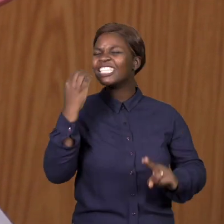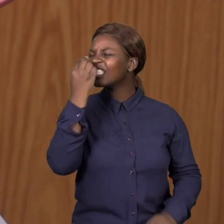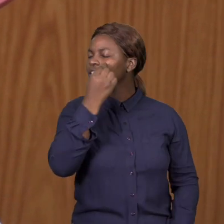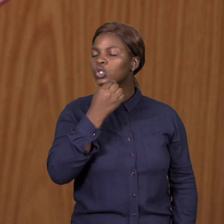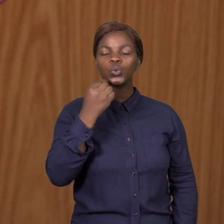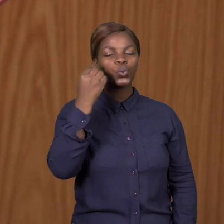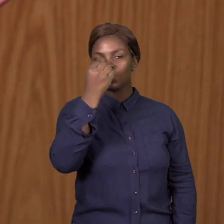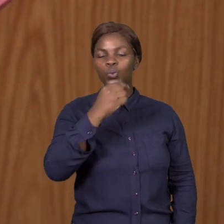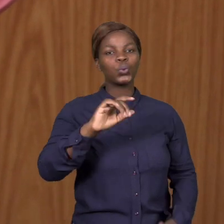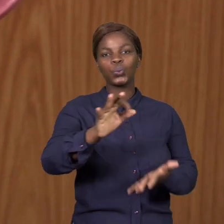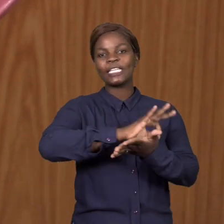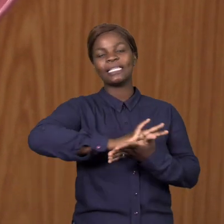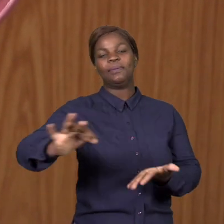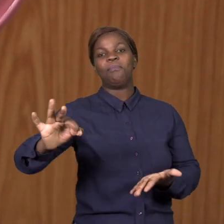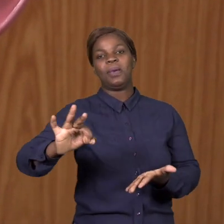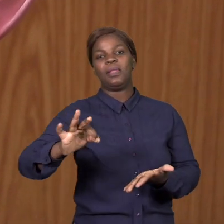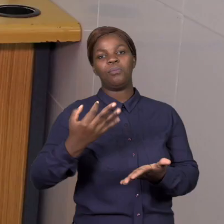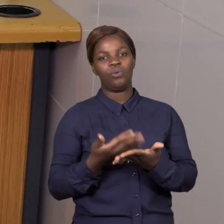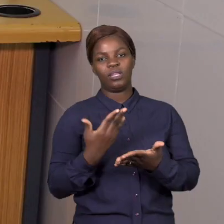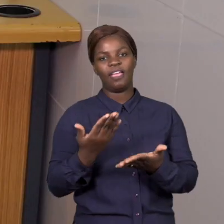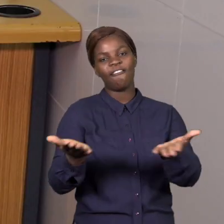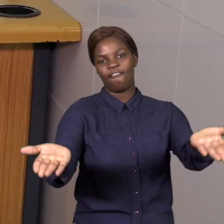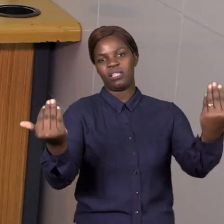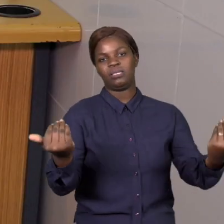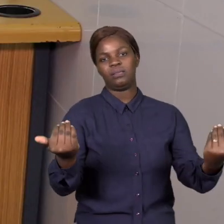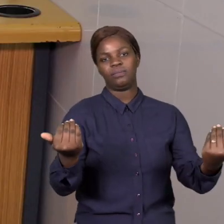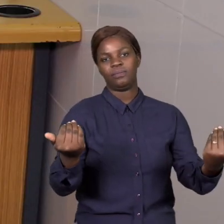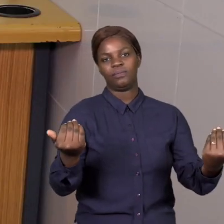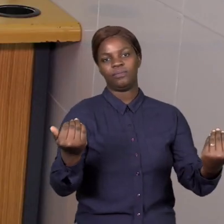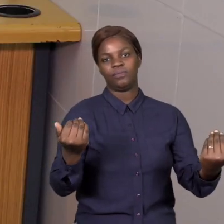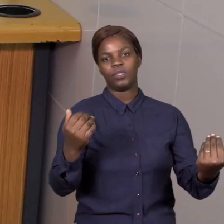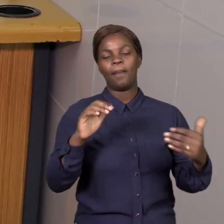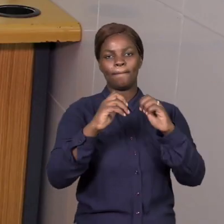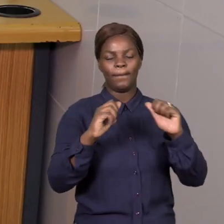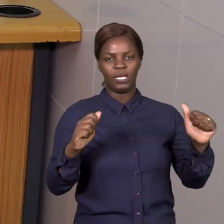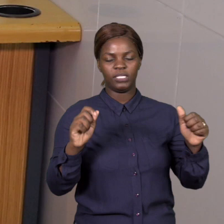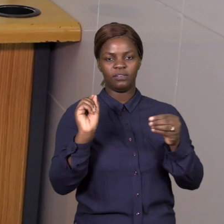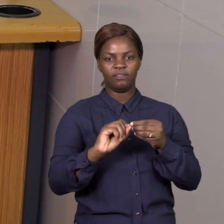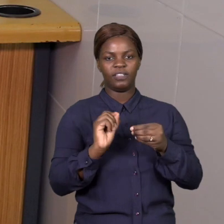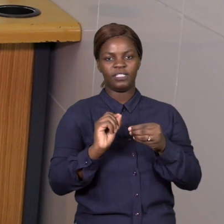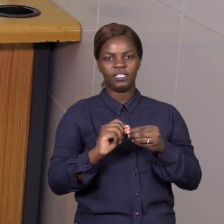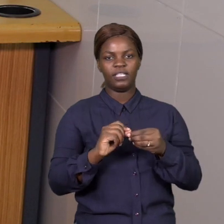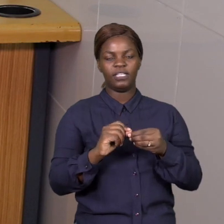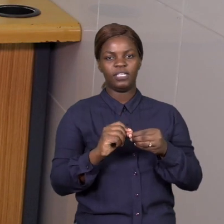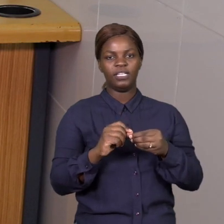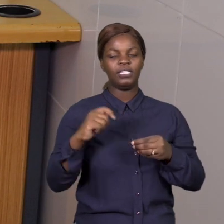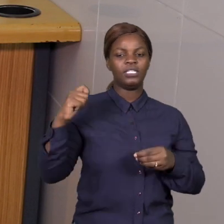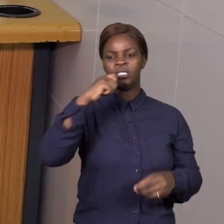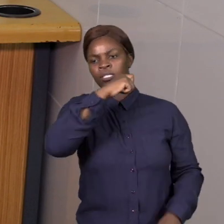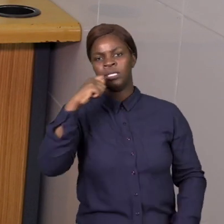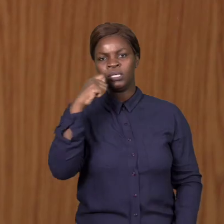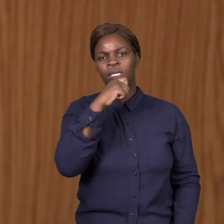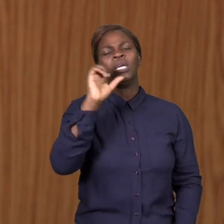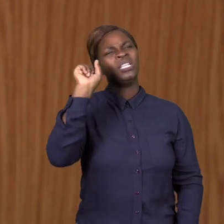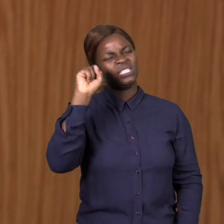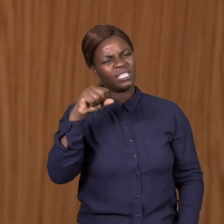destas linhas e deste ponto, assim. Se eu fizer isto, ela passa, mas não consegue